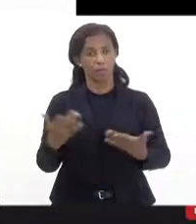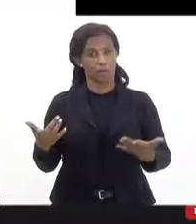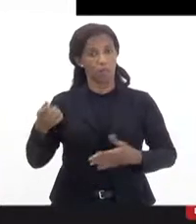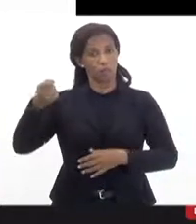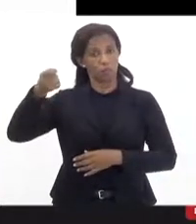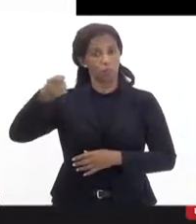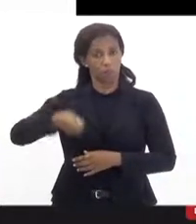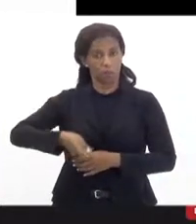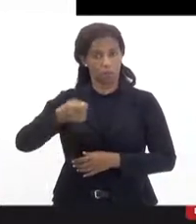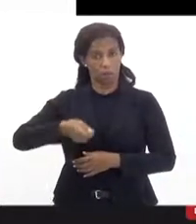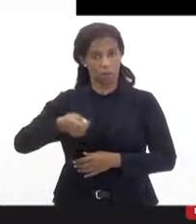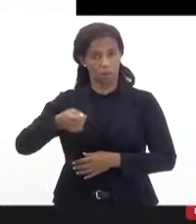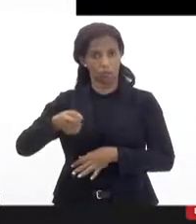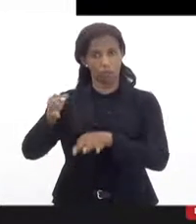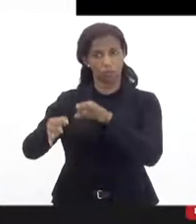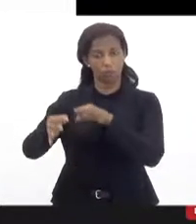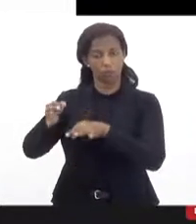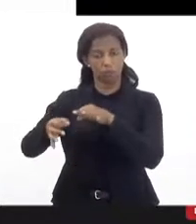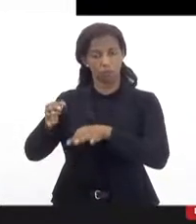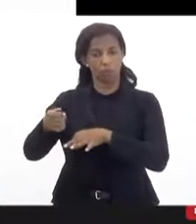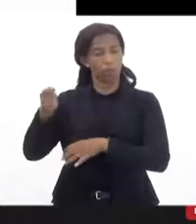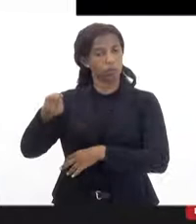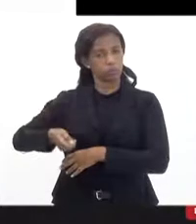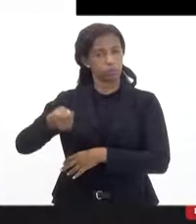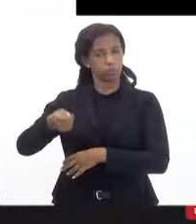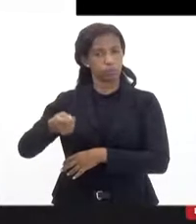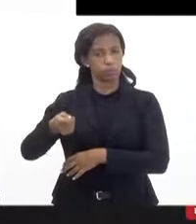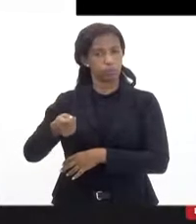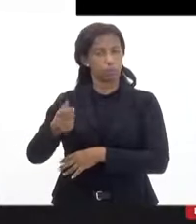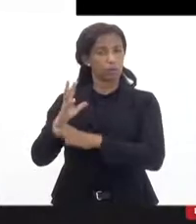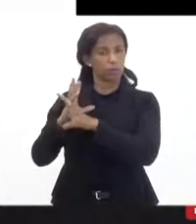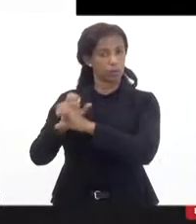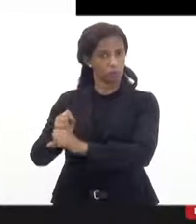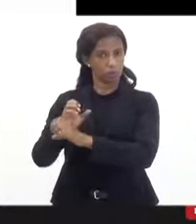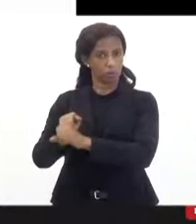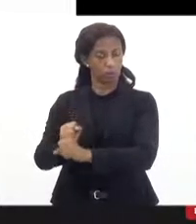tribunal da auditoria, união,